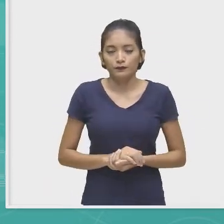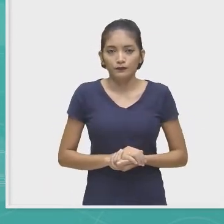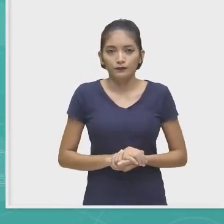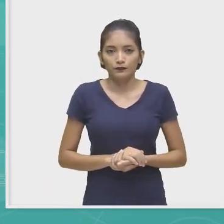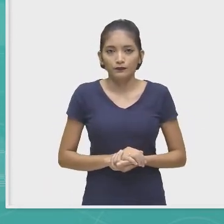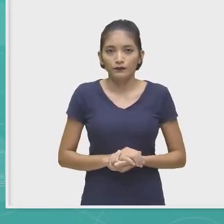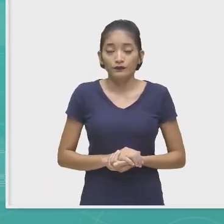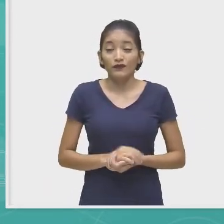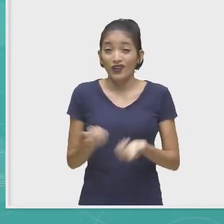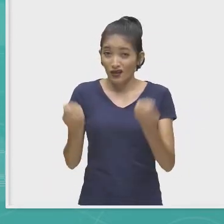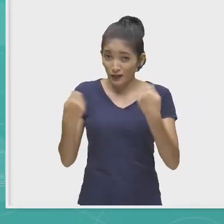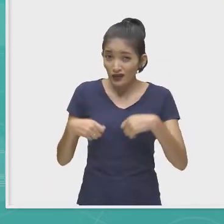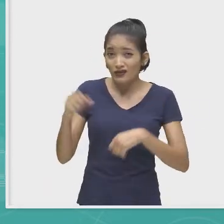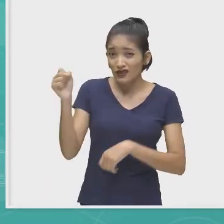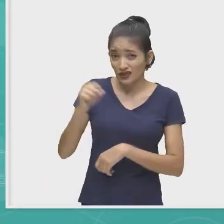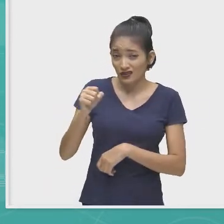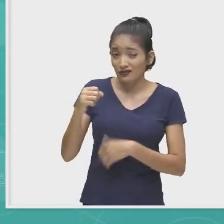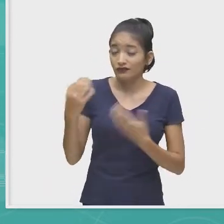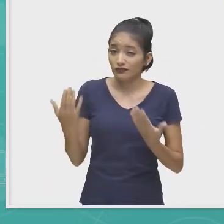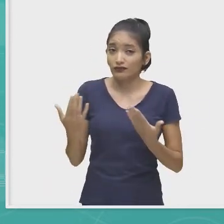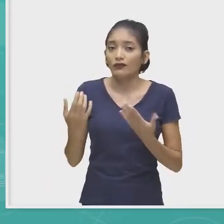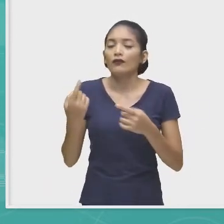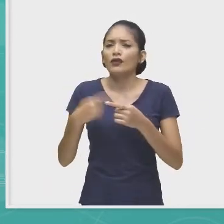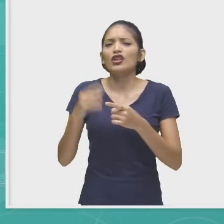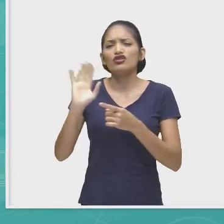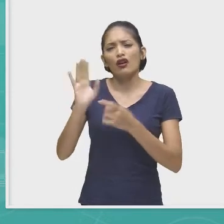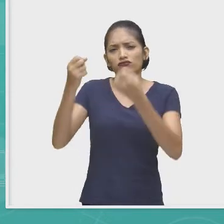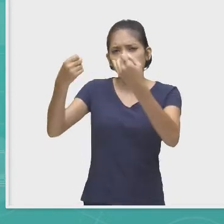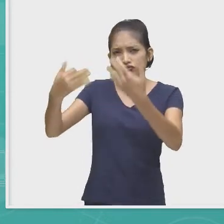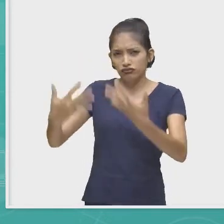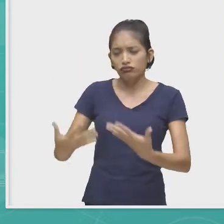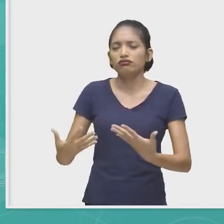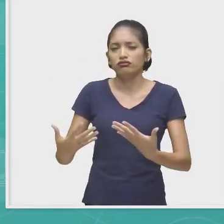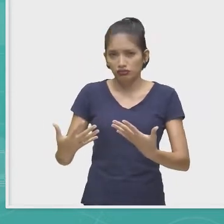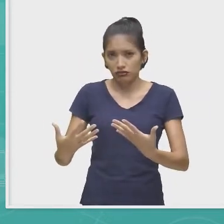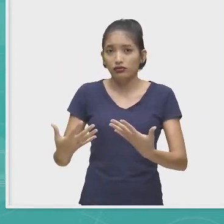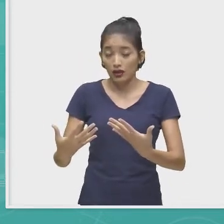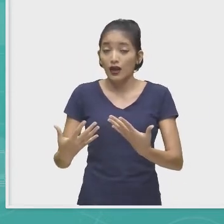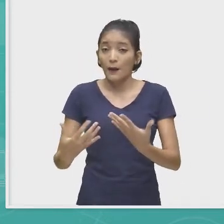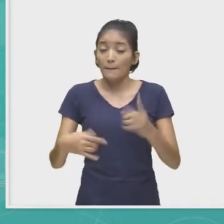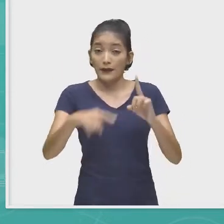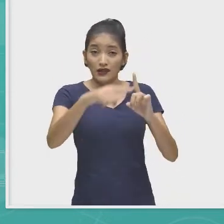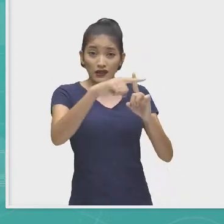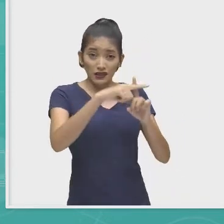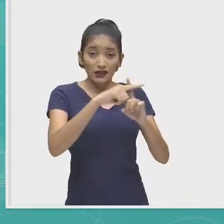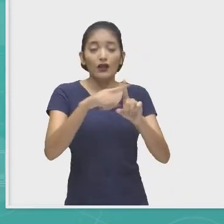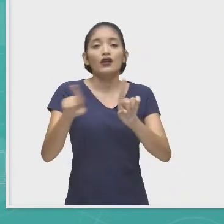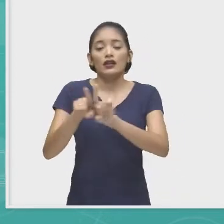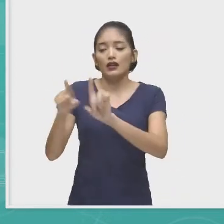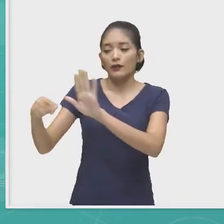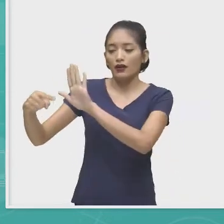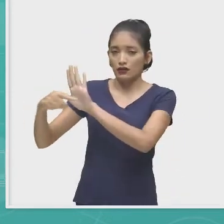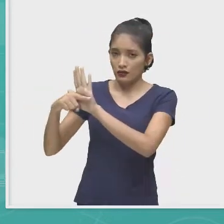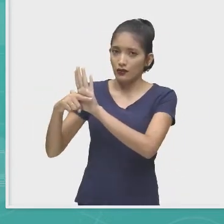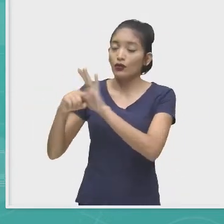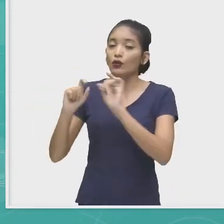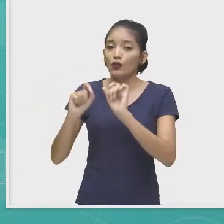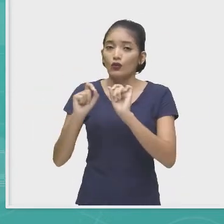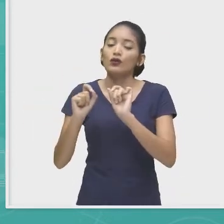Isso é possível, pois, como foi comentado agora há pouco, a adição e a subtração